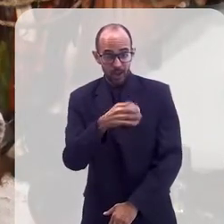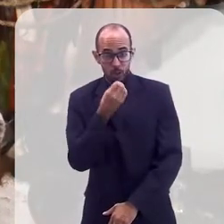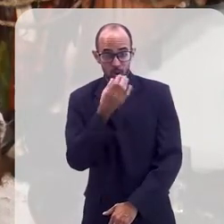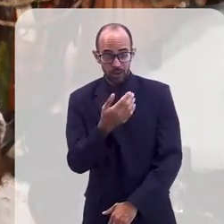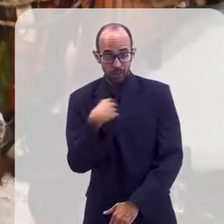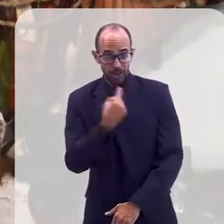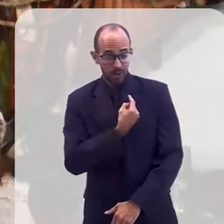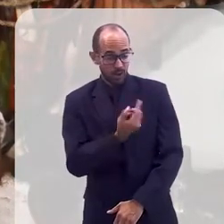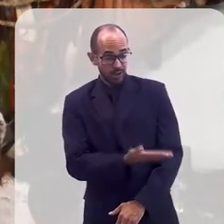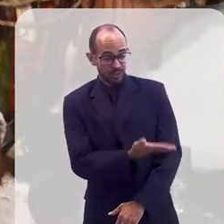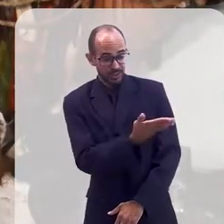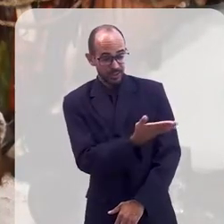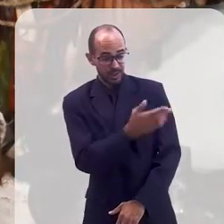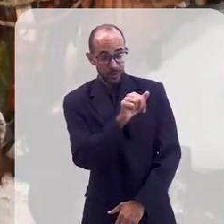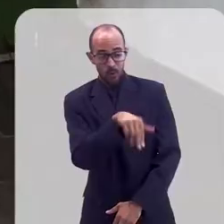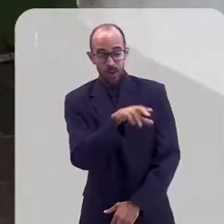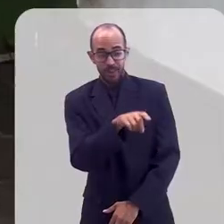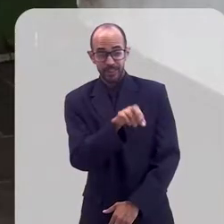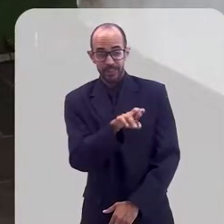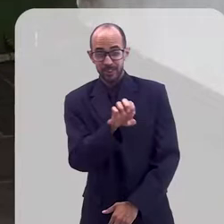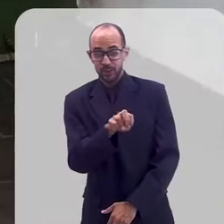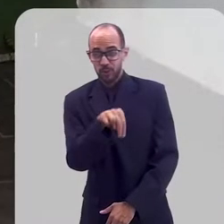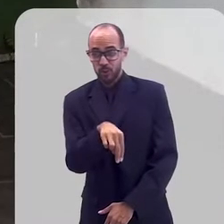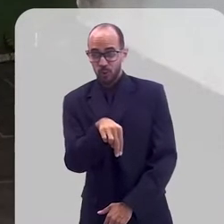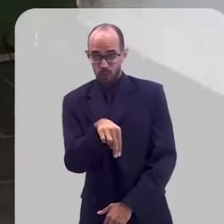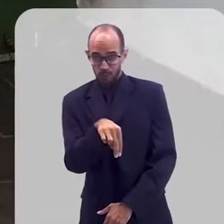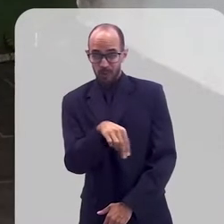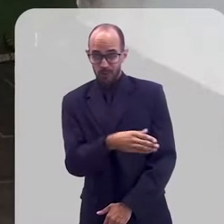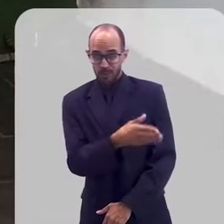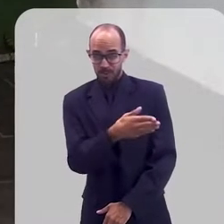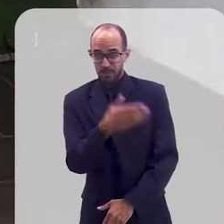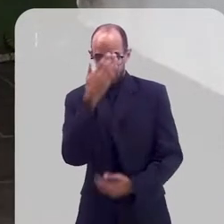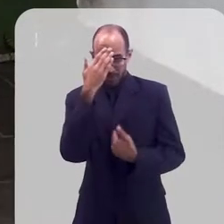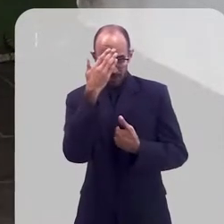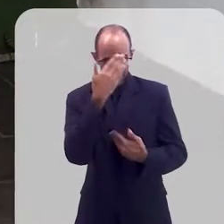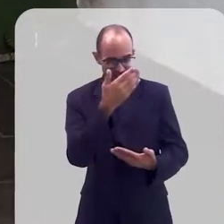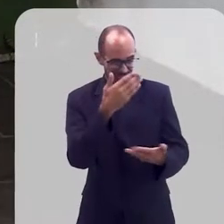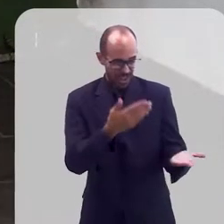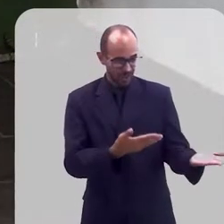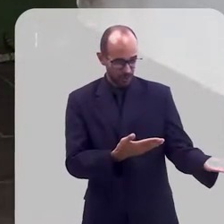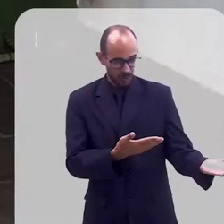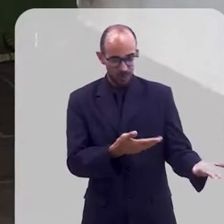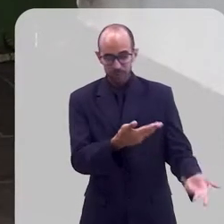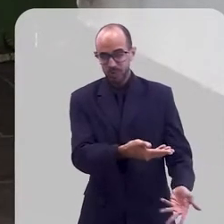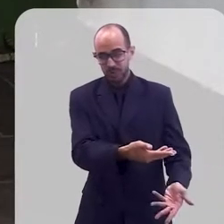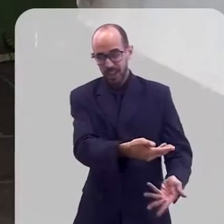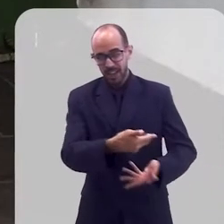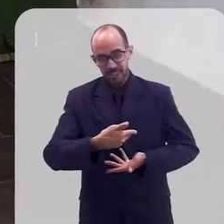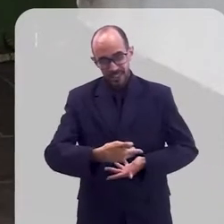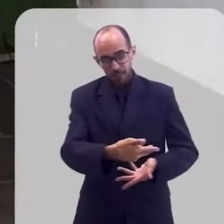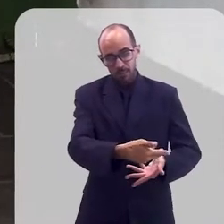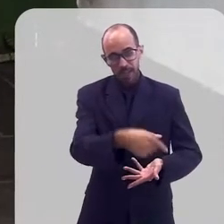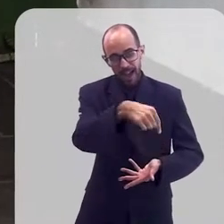nós é o Anderson Ferreira. Anderson, obrigada por nos